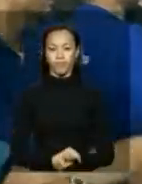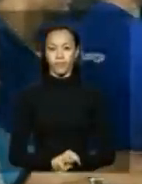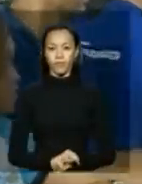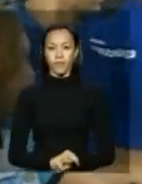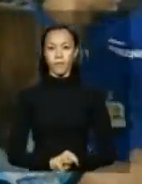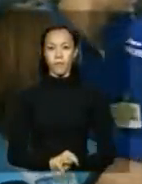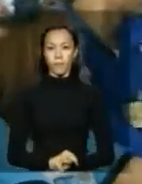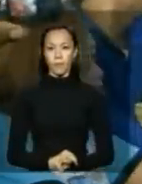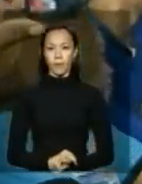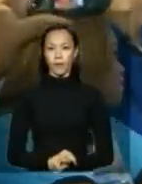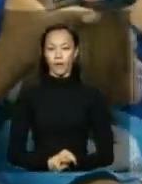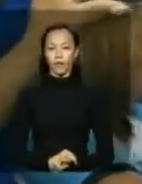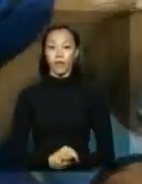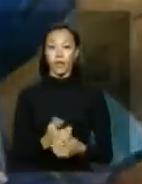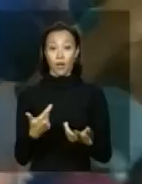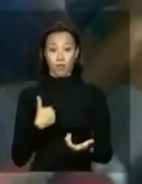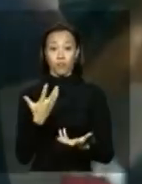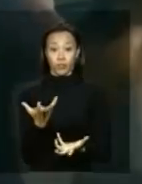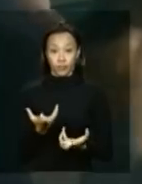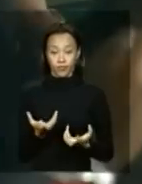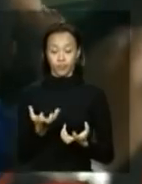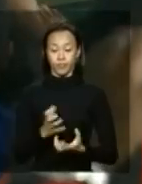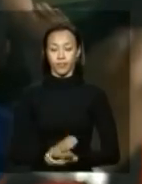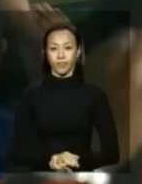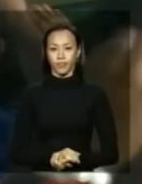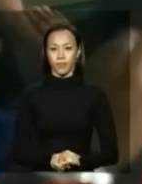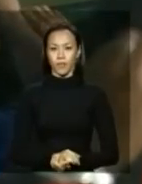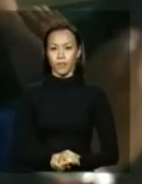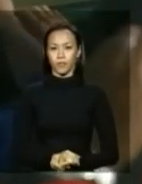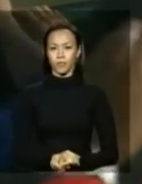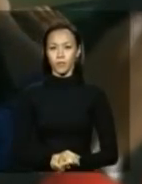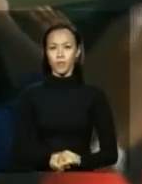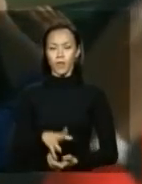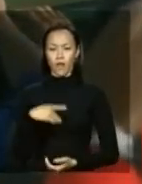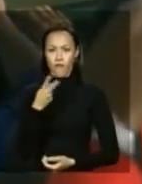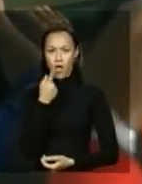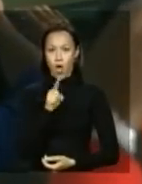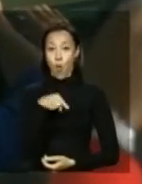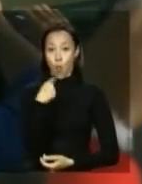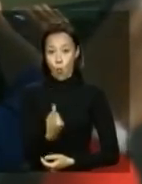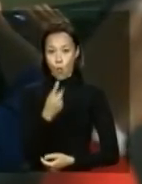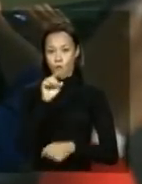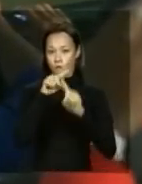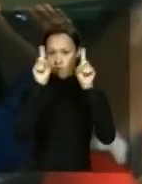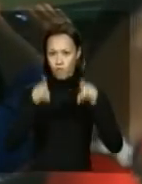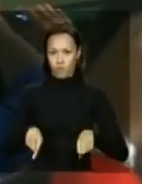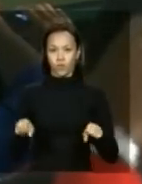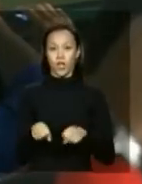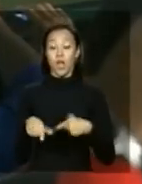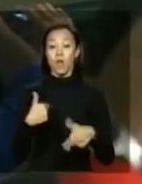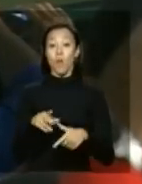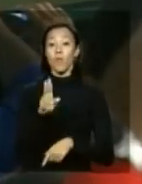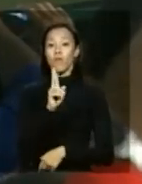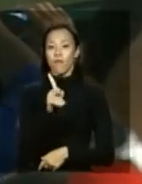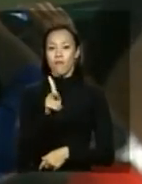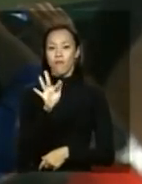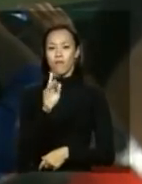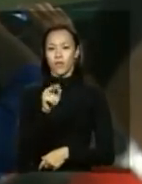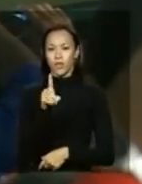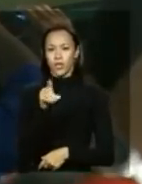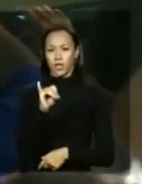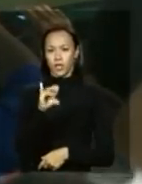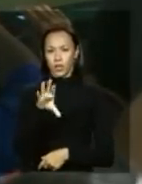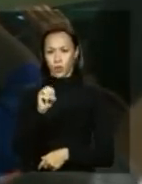E aí, eu queria aqui mencionar um funcionário da Petrobras. Ele chama Frederico.